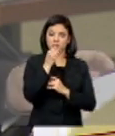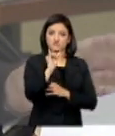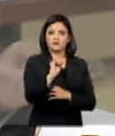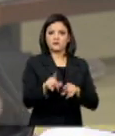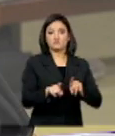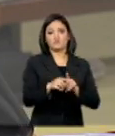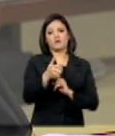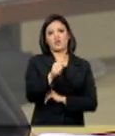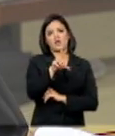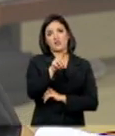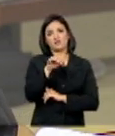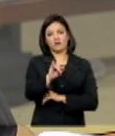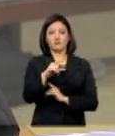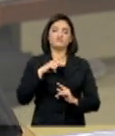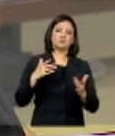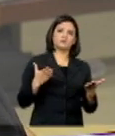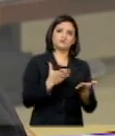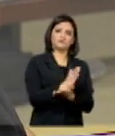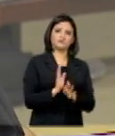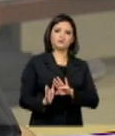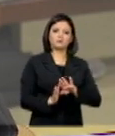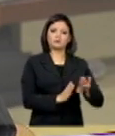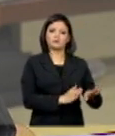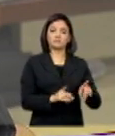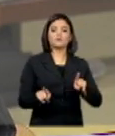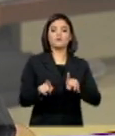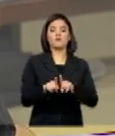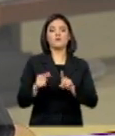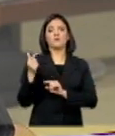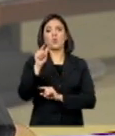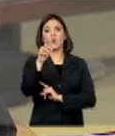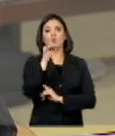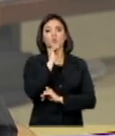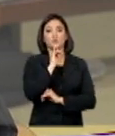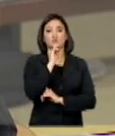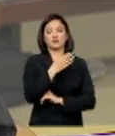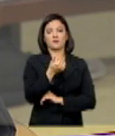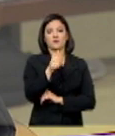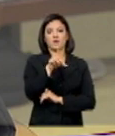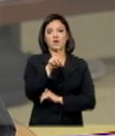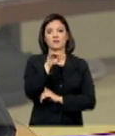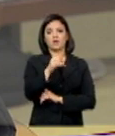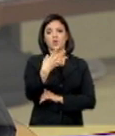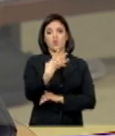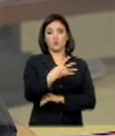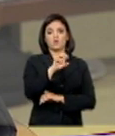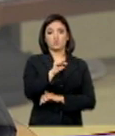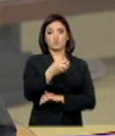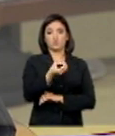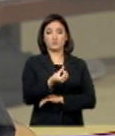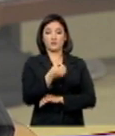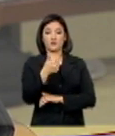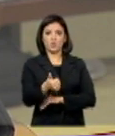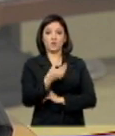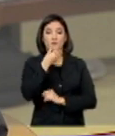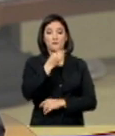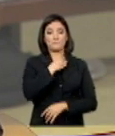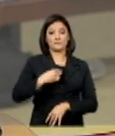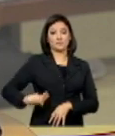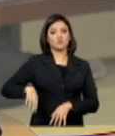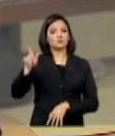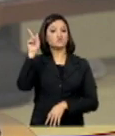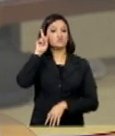procedente trago ainda a de 4 861 do ministro gilmar mendes no plenário